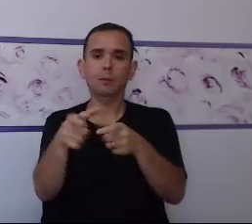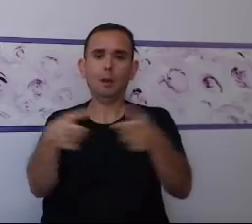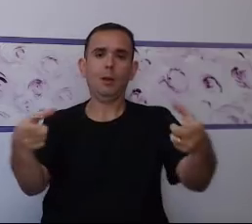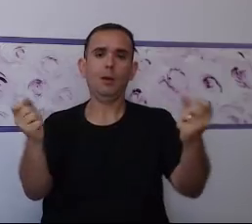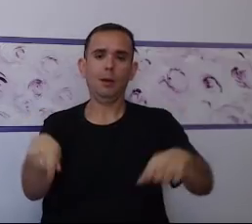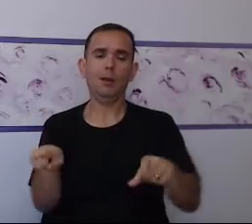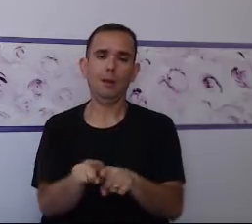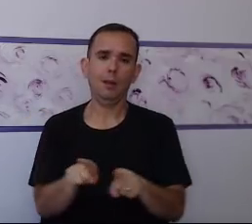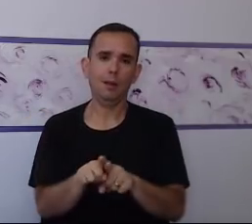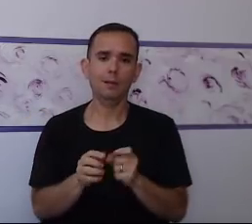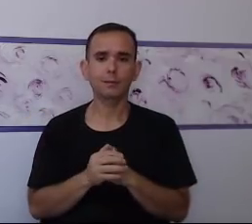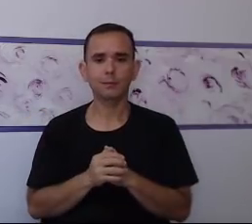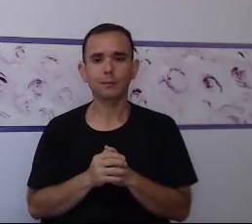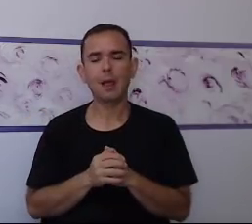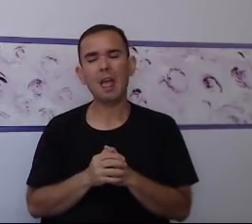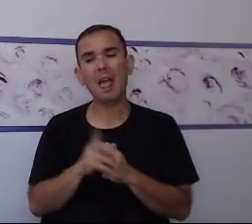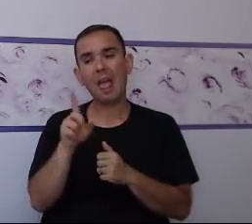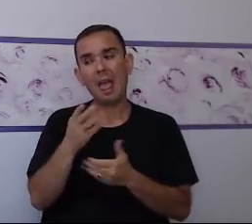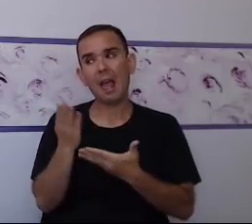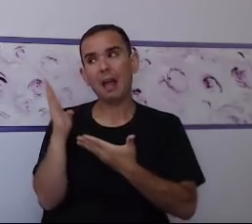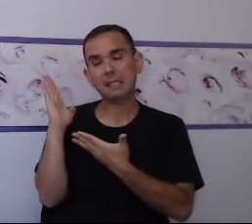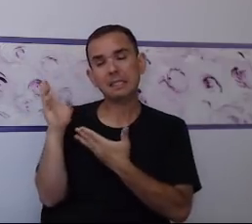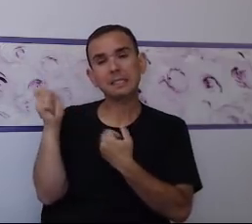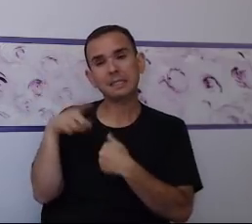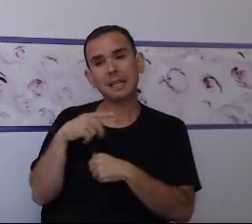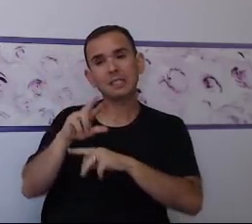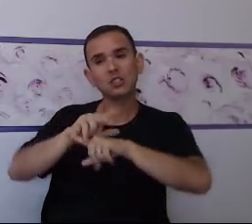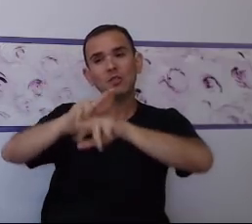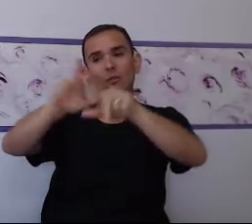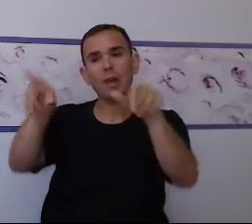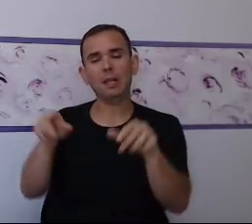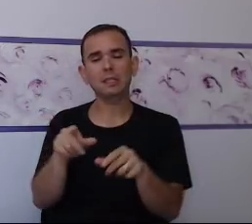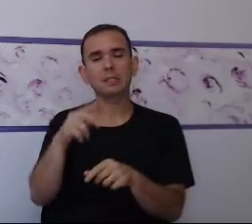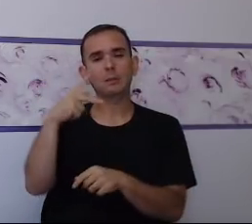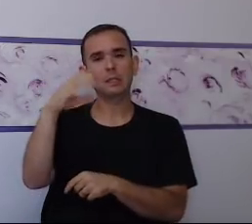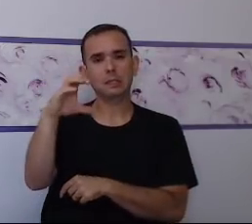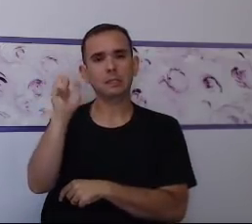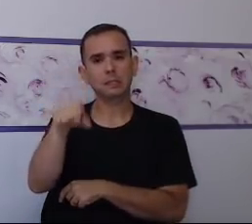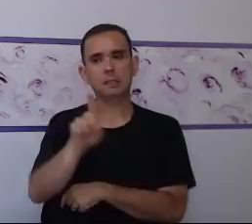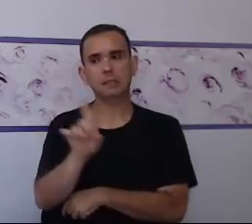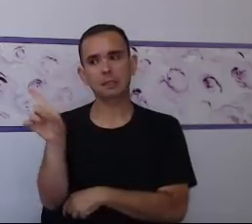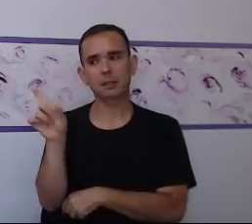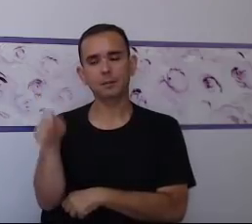Tá? Então, ali são as formas diferentes que nós temos da paralisia cerebral.